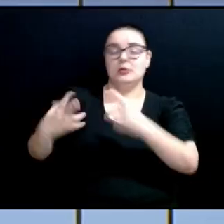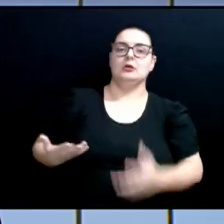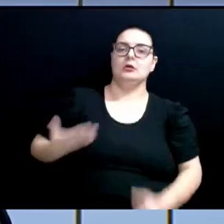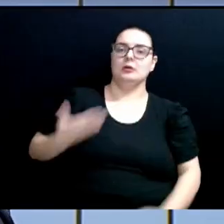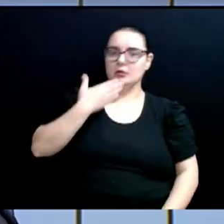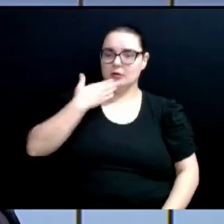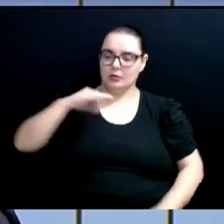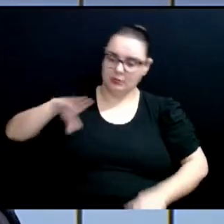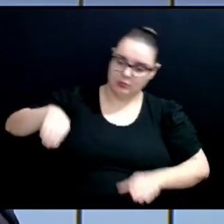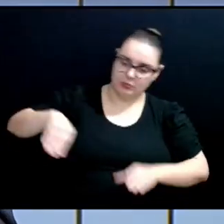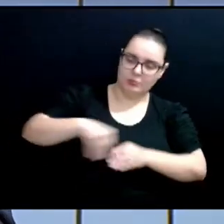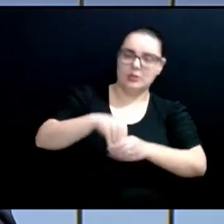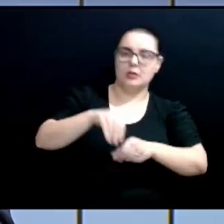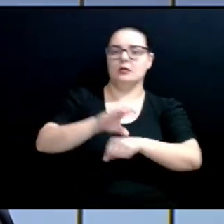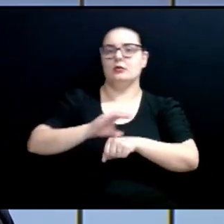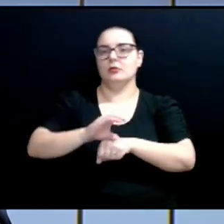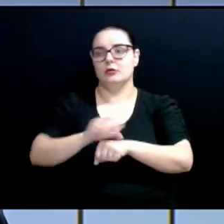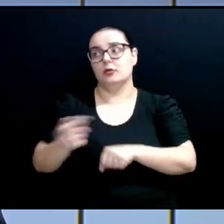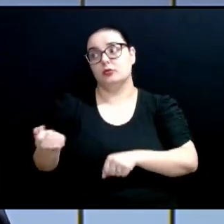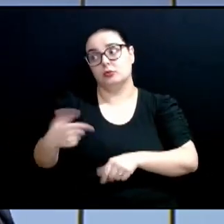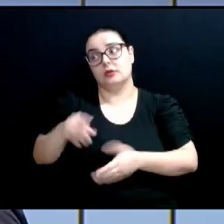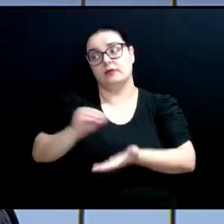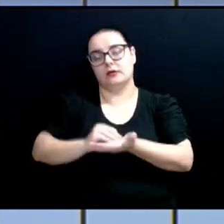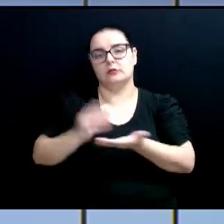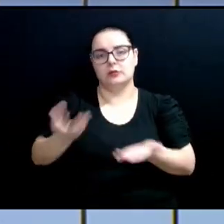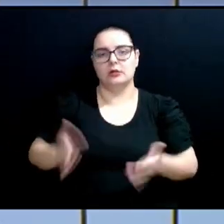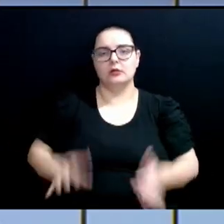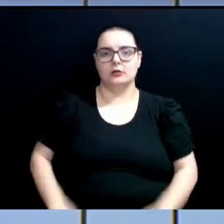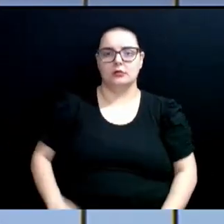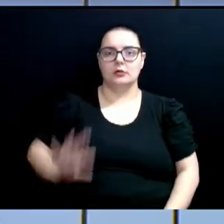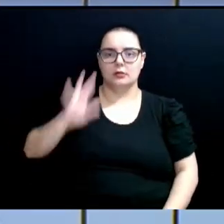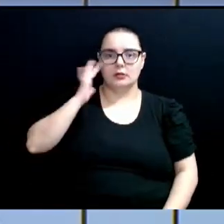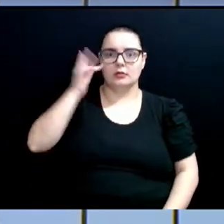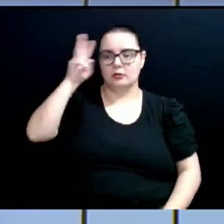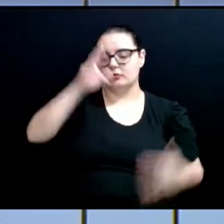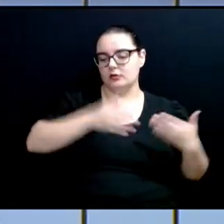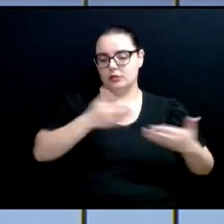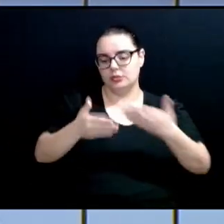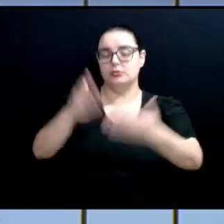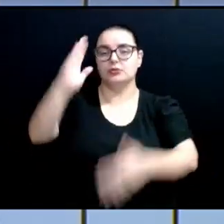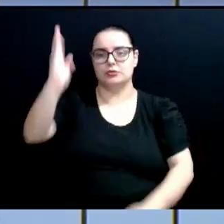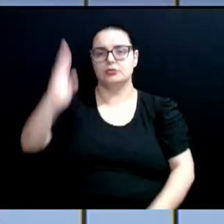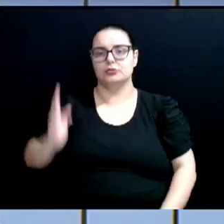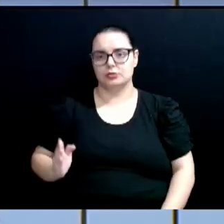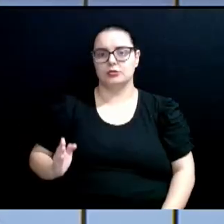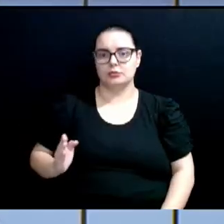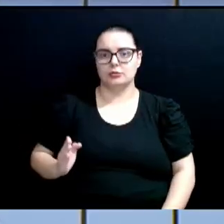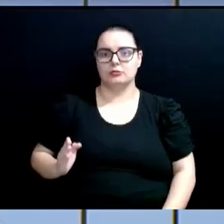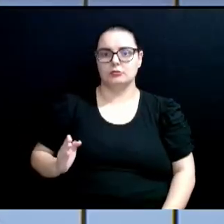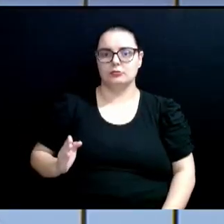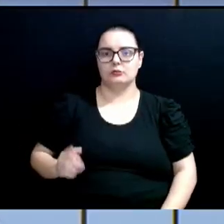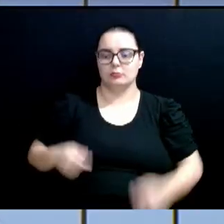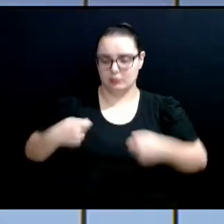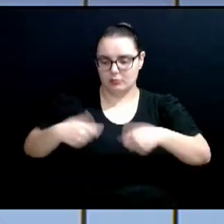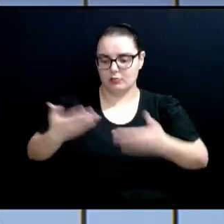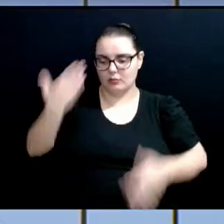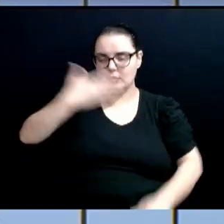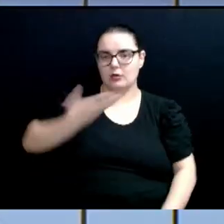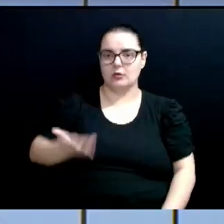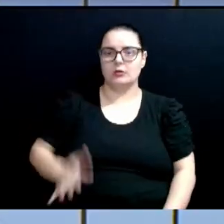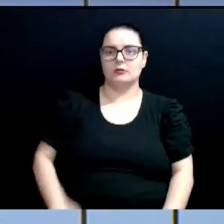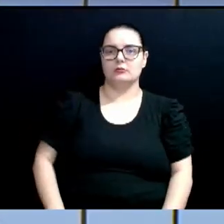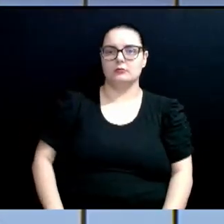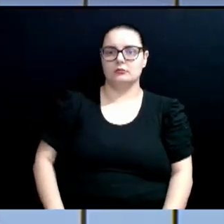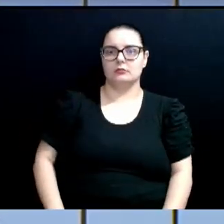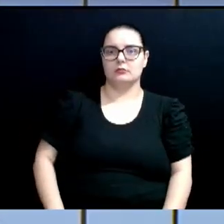Constituição, né? E acho que a história do Brasil atesta isso. Bom, mas e aí,